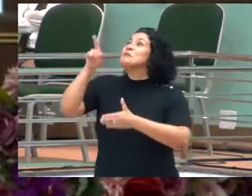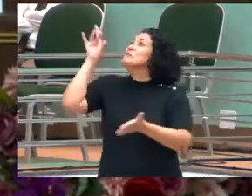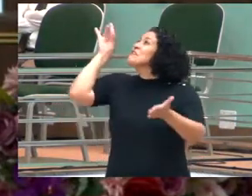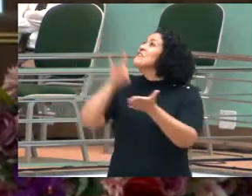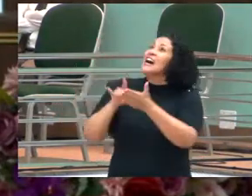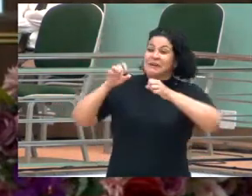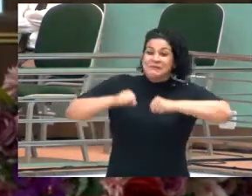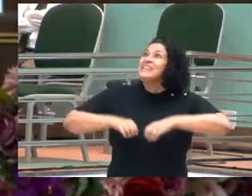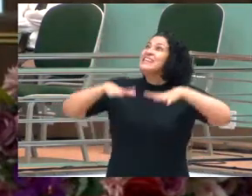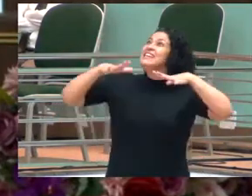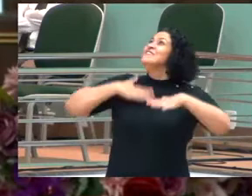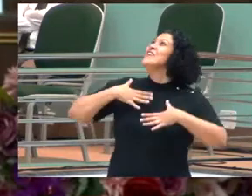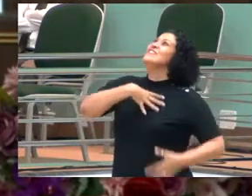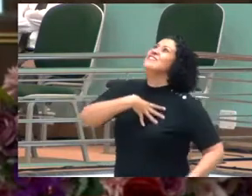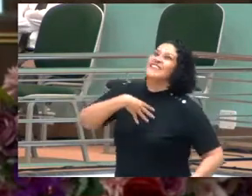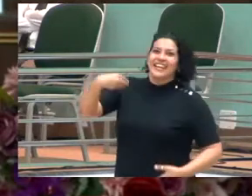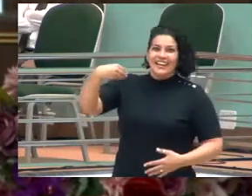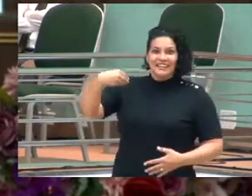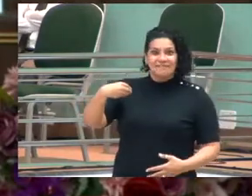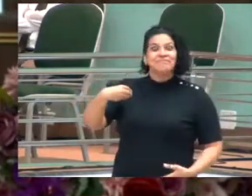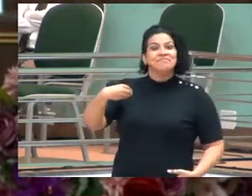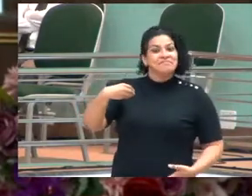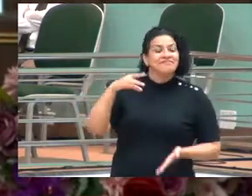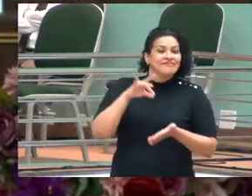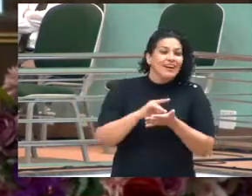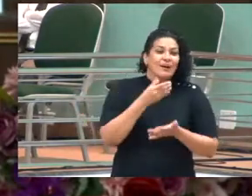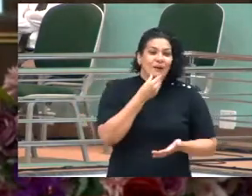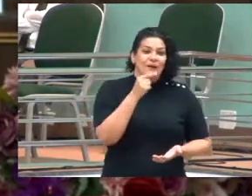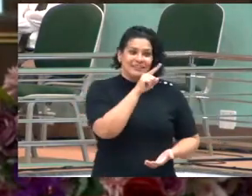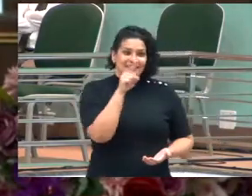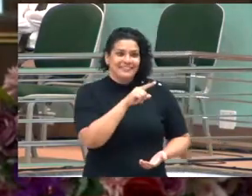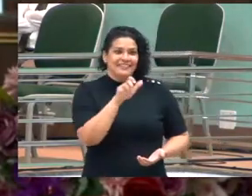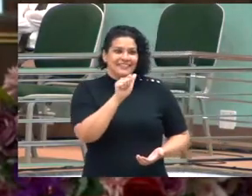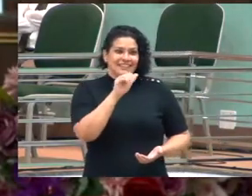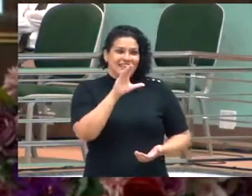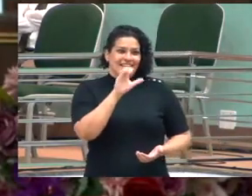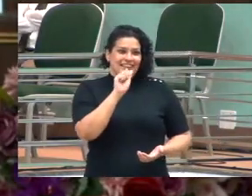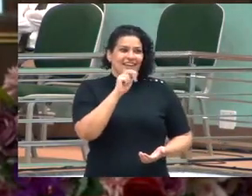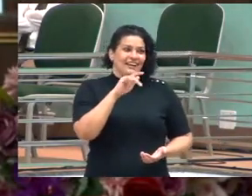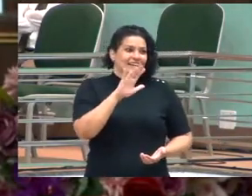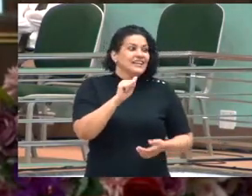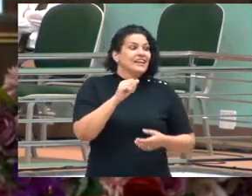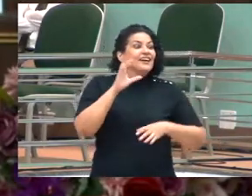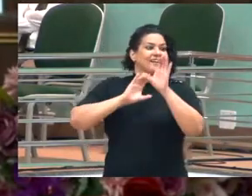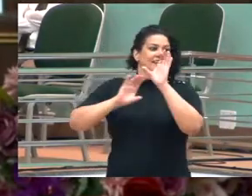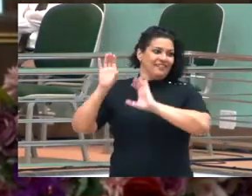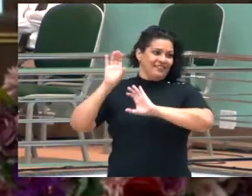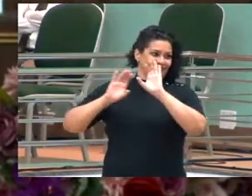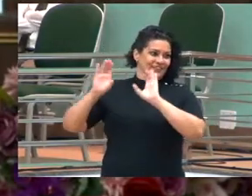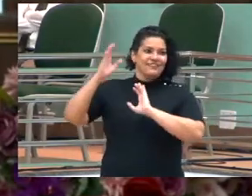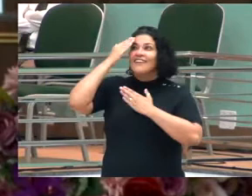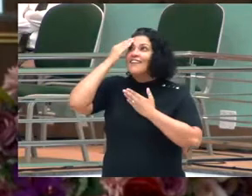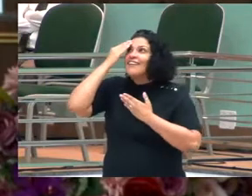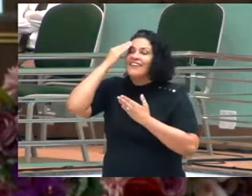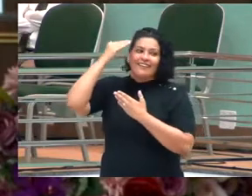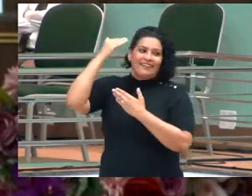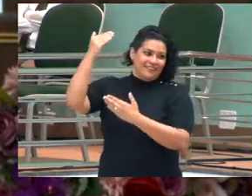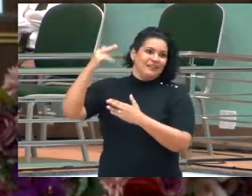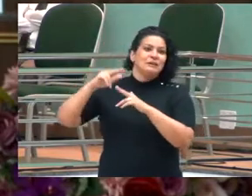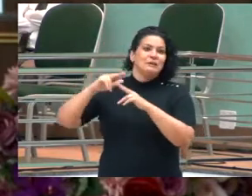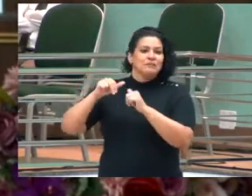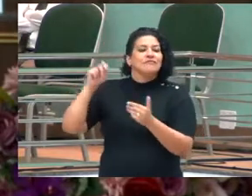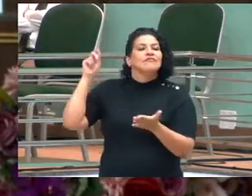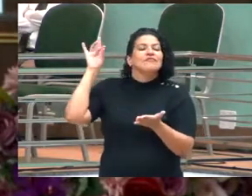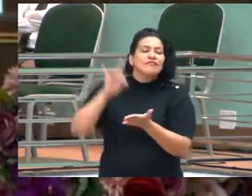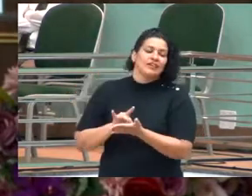maravilhoso. Ele faz coisas extraordinárias. Ele faz o impossível acontecer. Ele é o Deus do